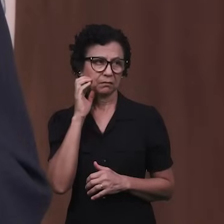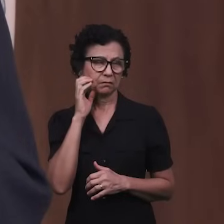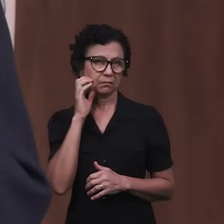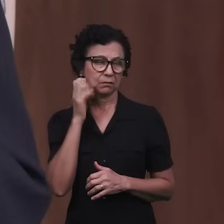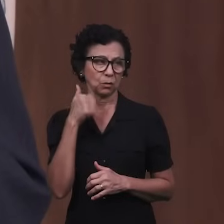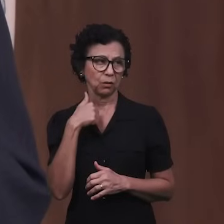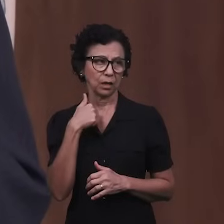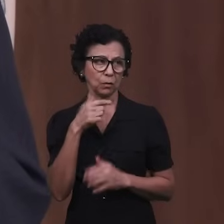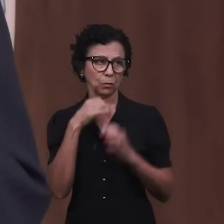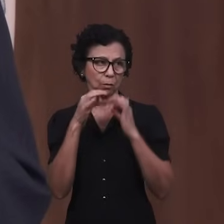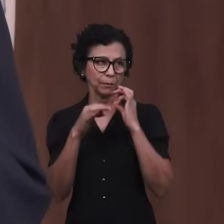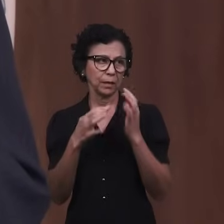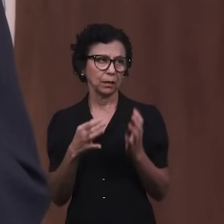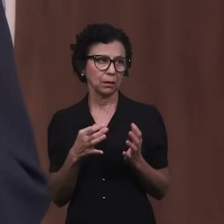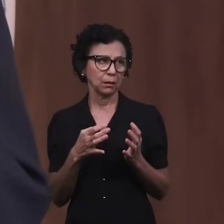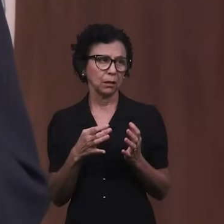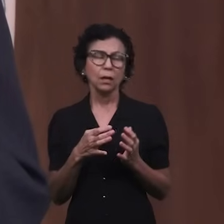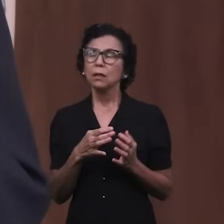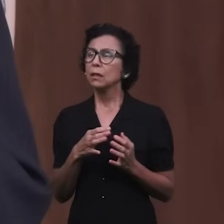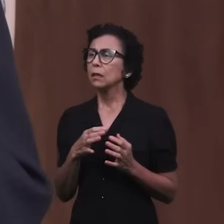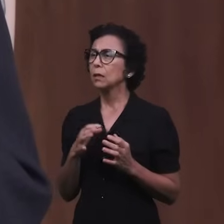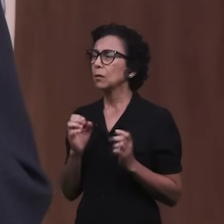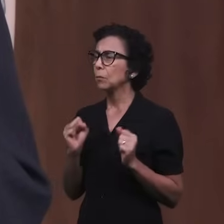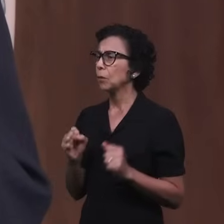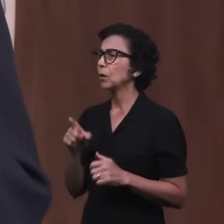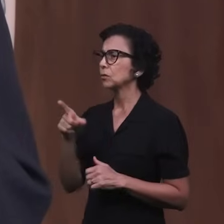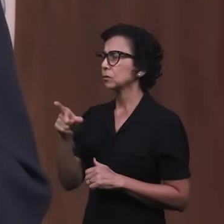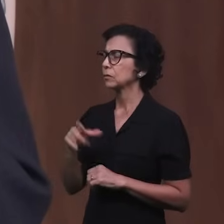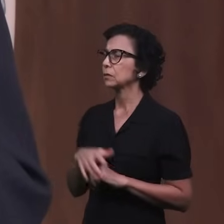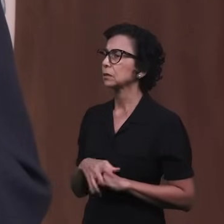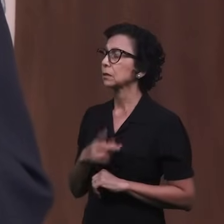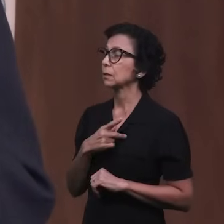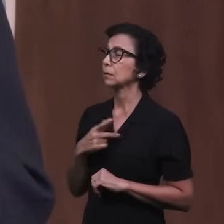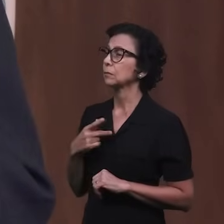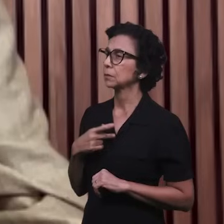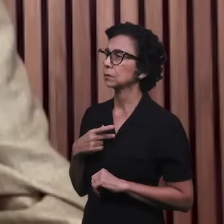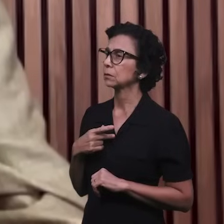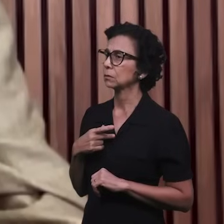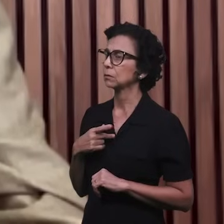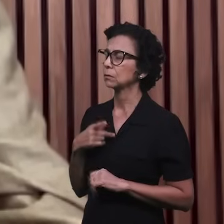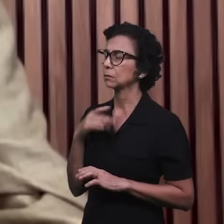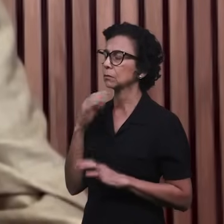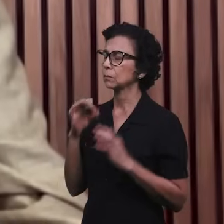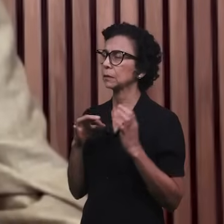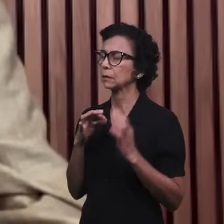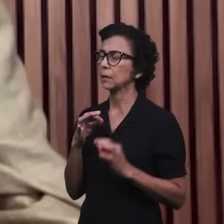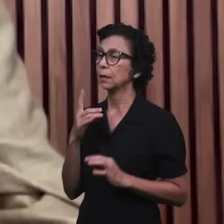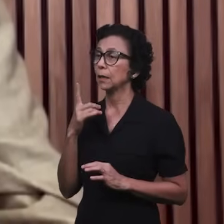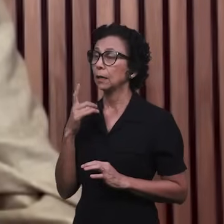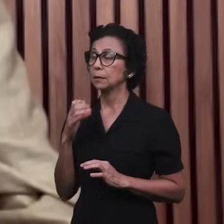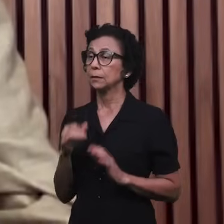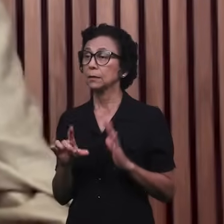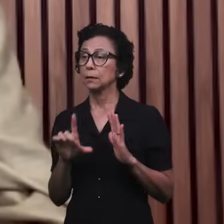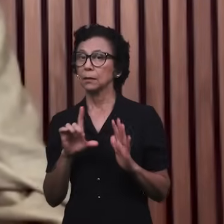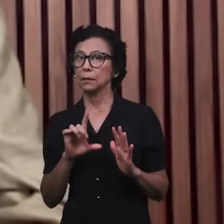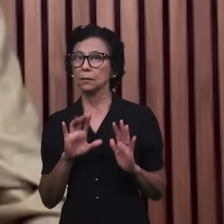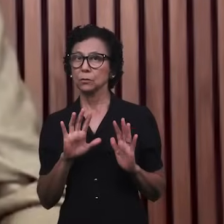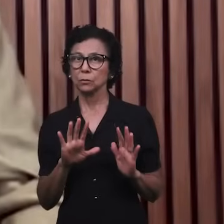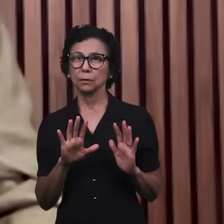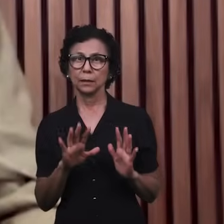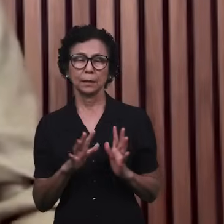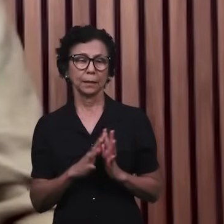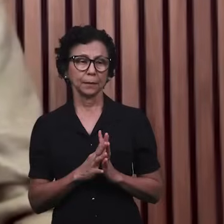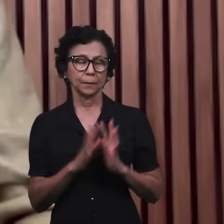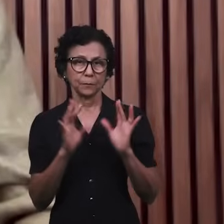esse comentário ou quer que eu faça. Pode fazer, pastor Antônio Carlos. É interessante, antes de